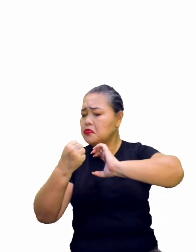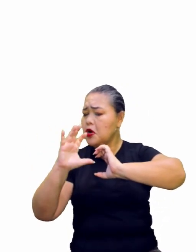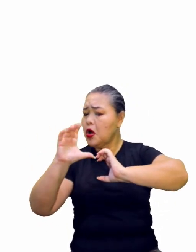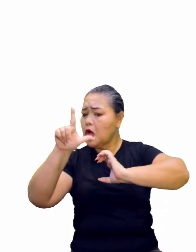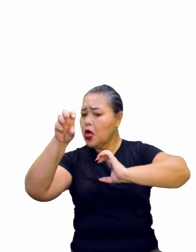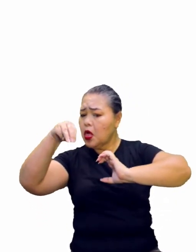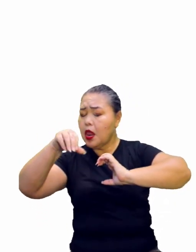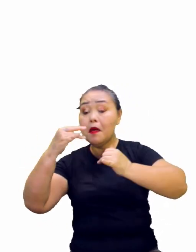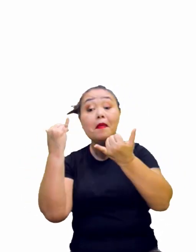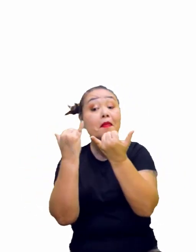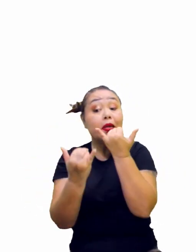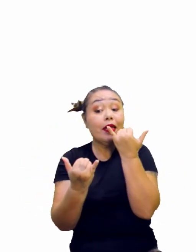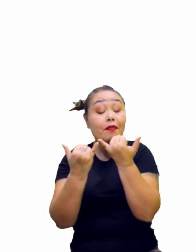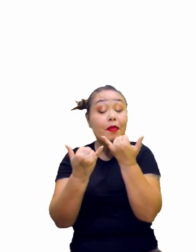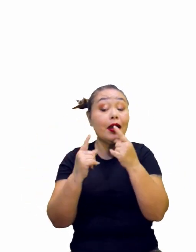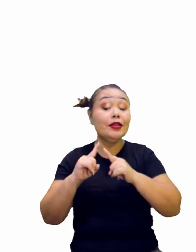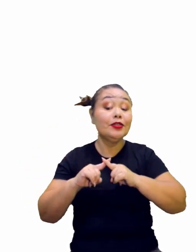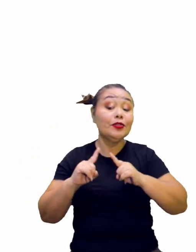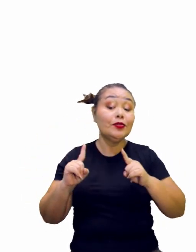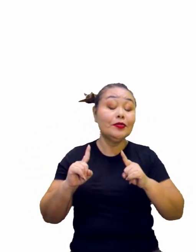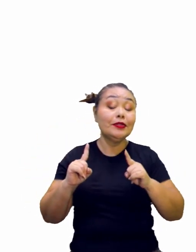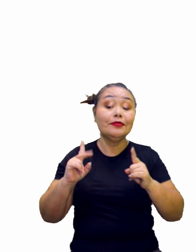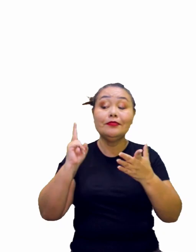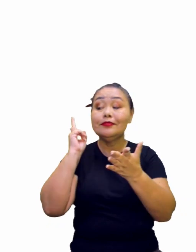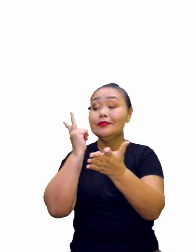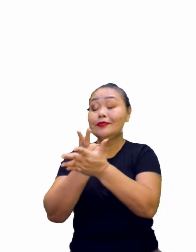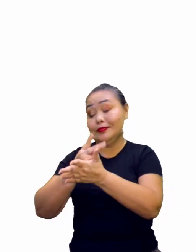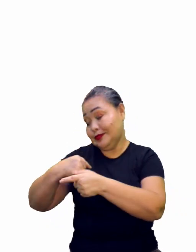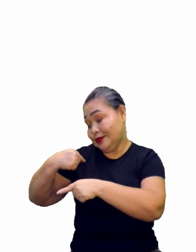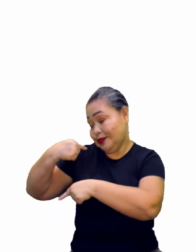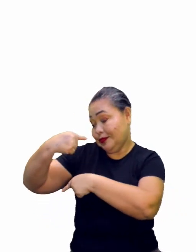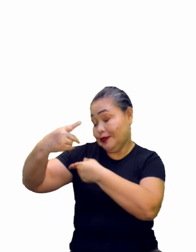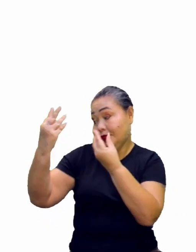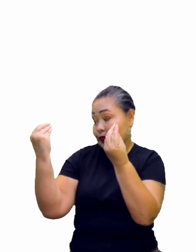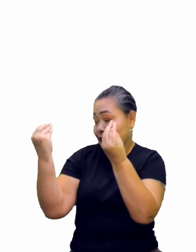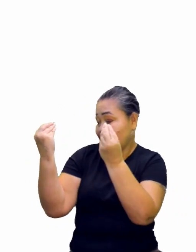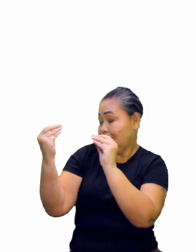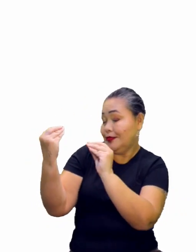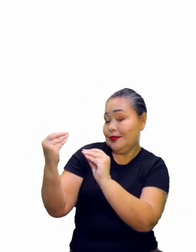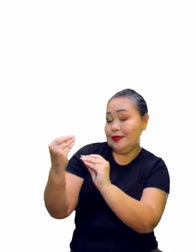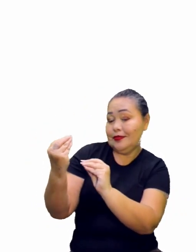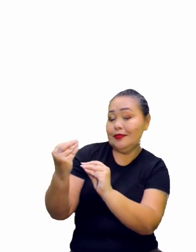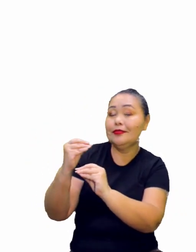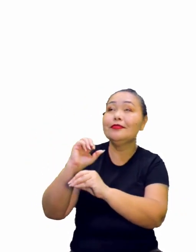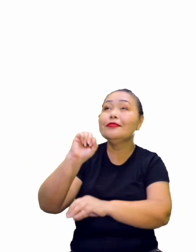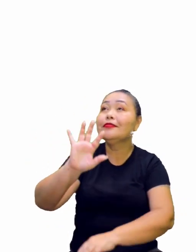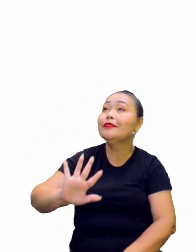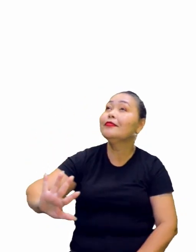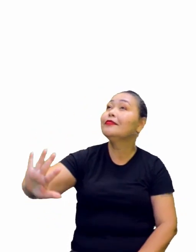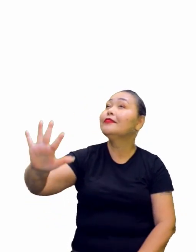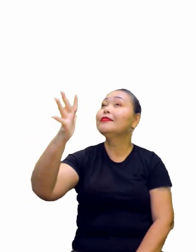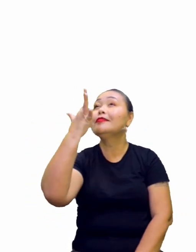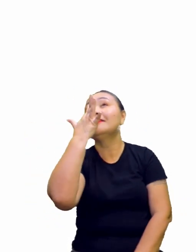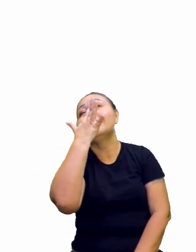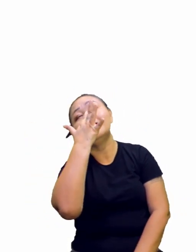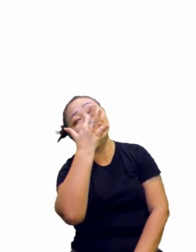são semelhantes, mas sofrem o mesmo processo da formação do quê? Da paisagem.